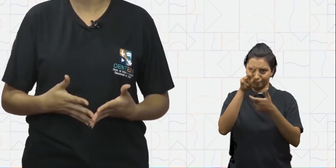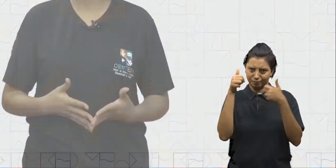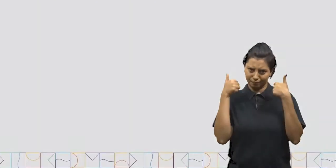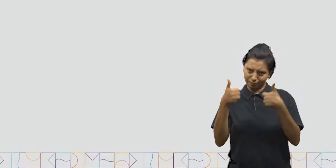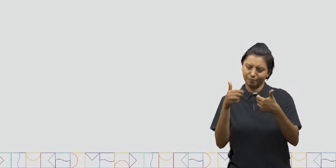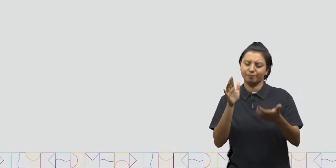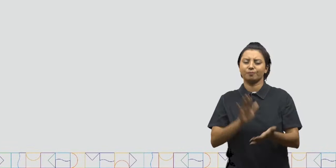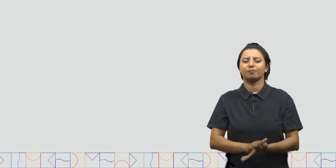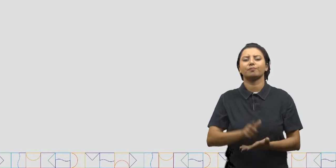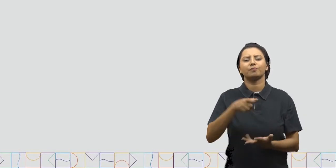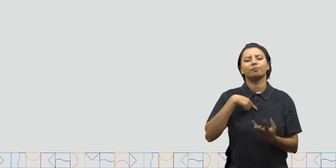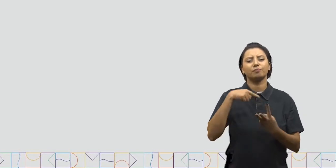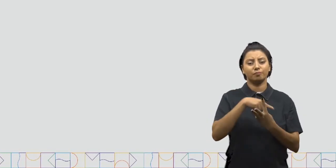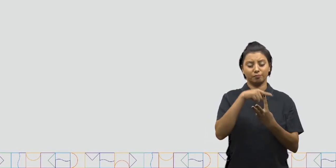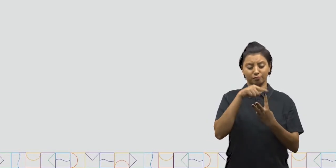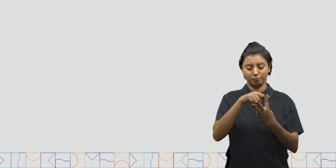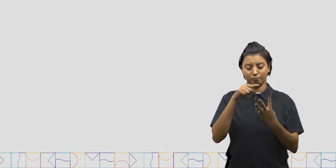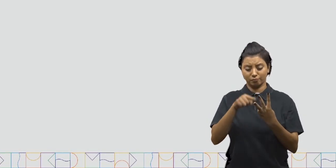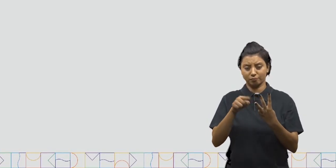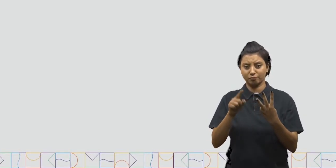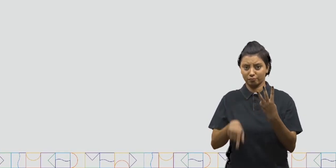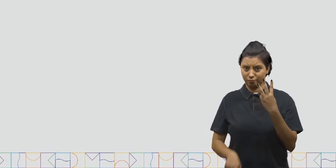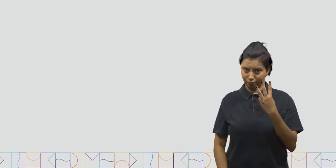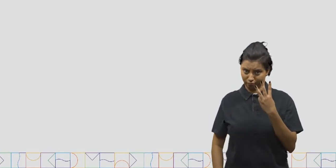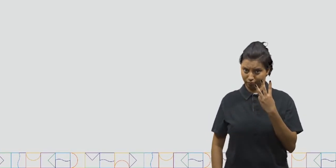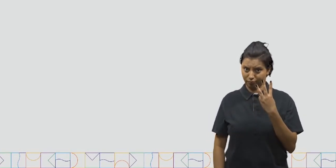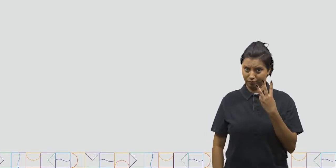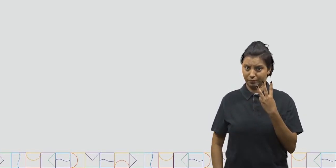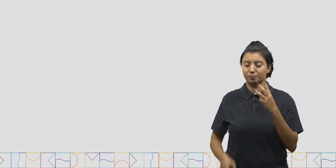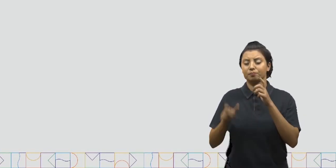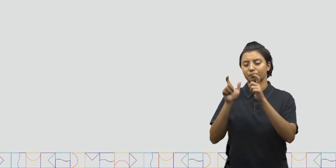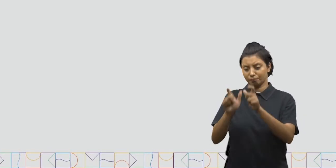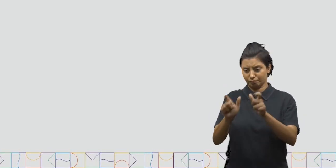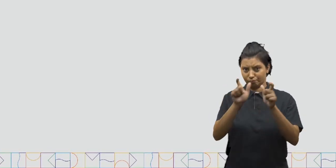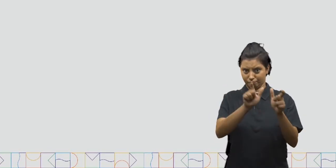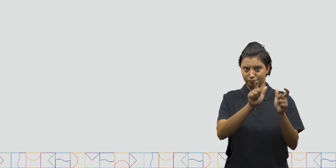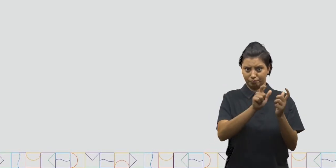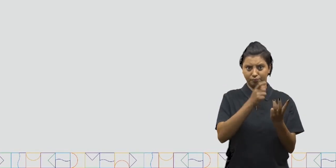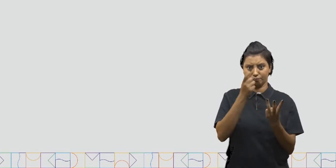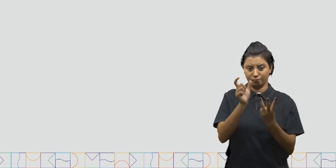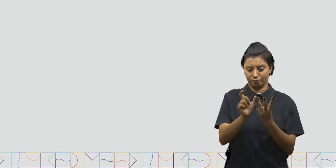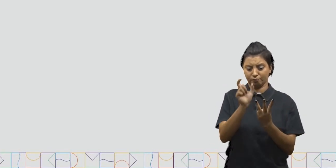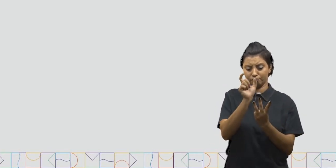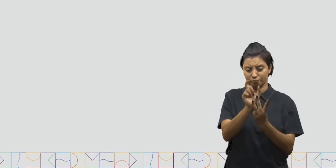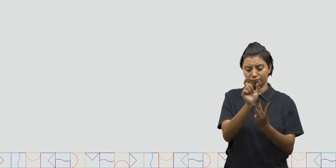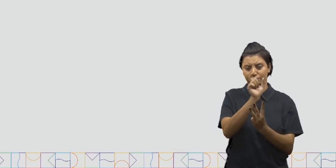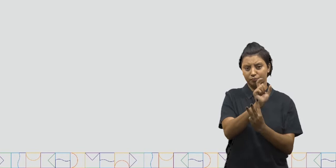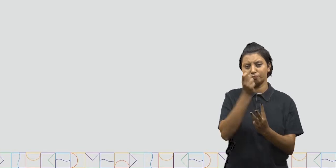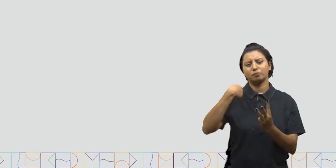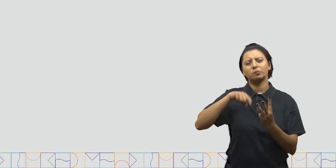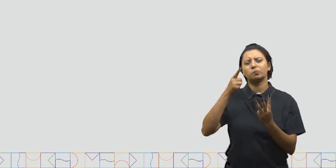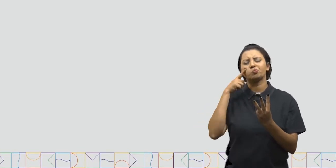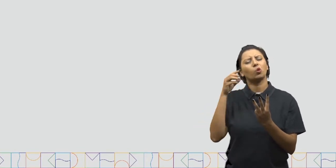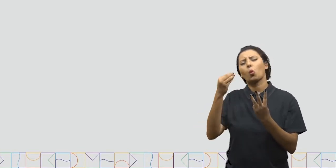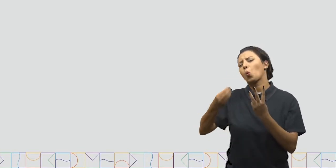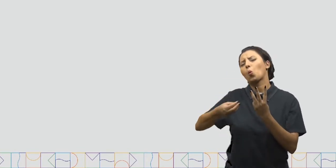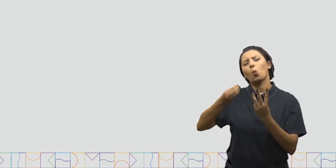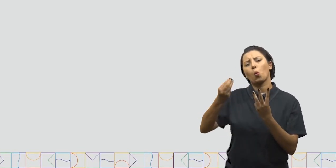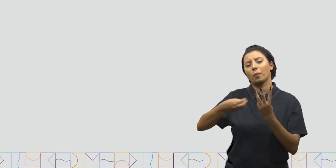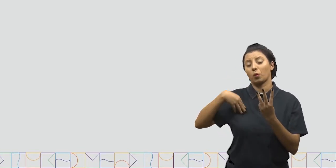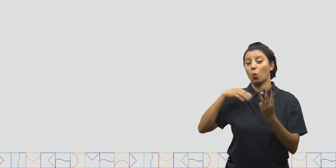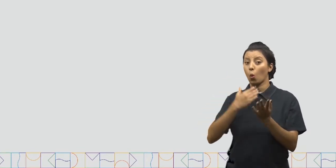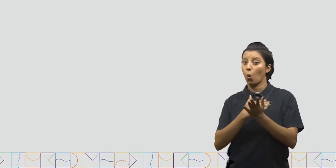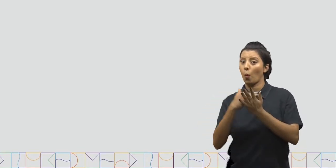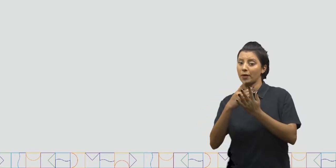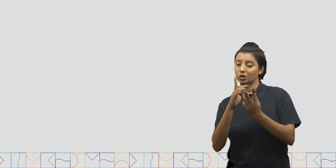bem? Existem 3 posições que as sílabas podem ter. E sempre devemos verificar a posição delas da